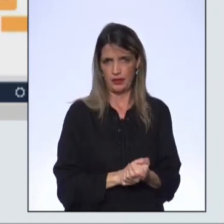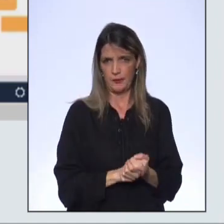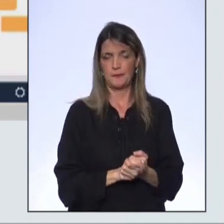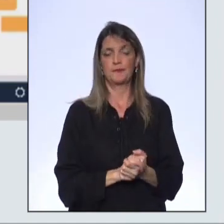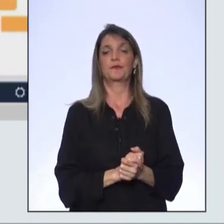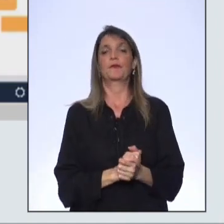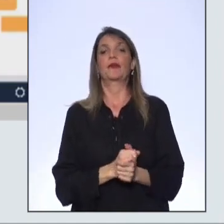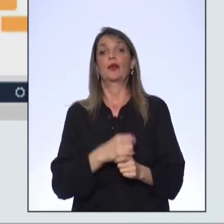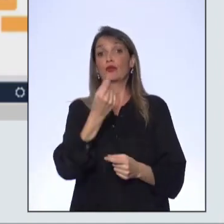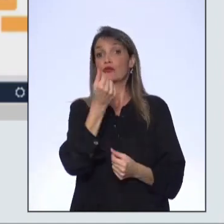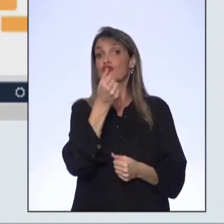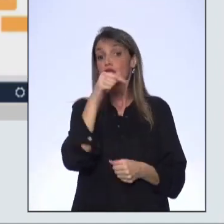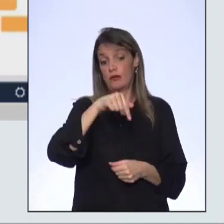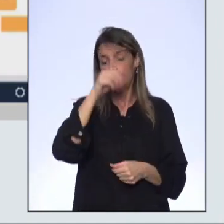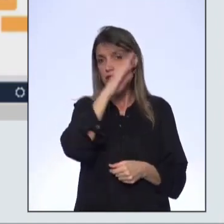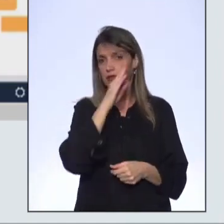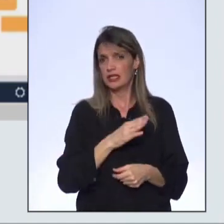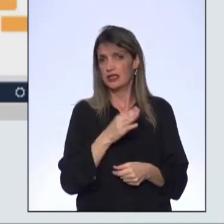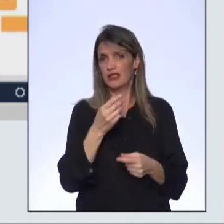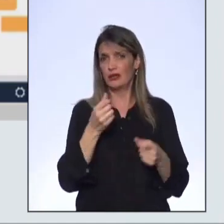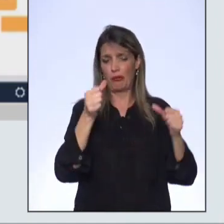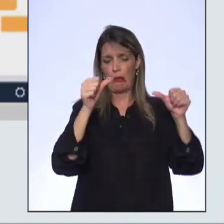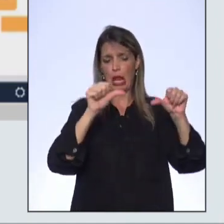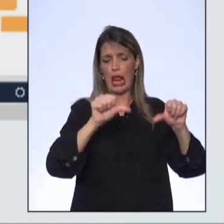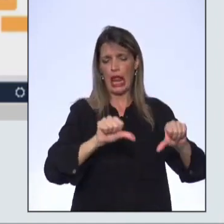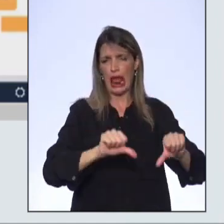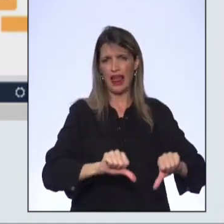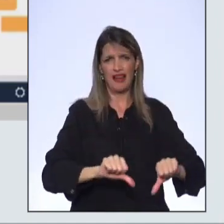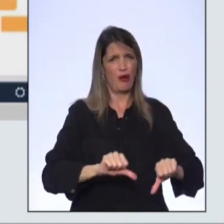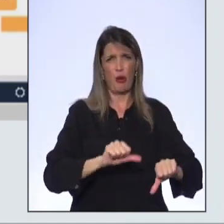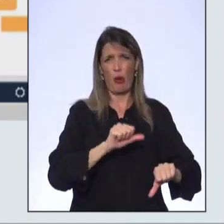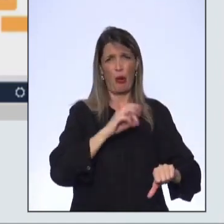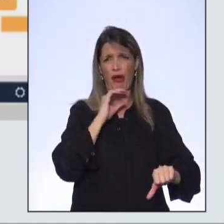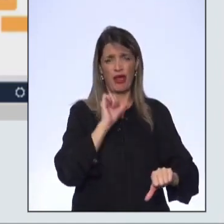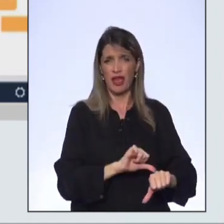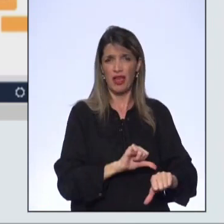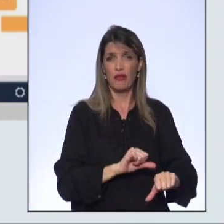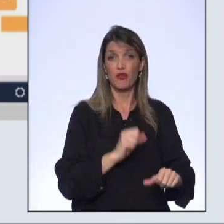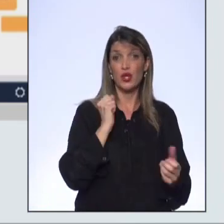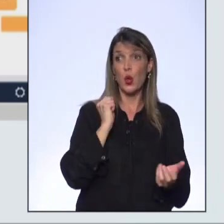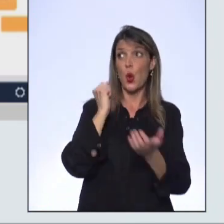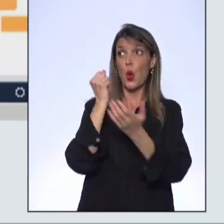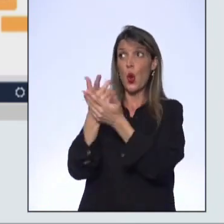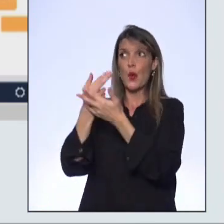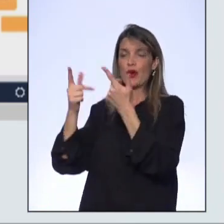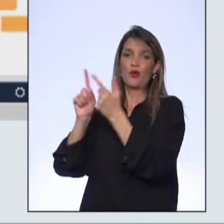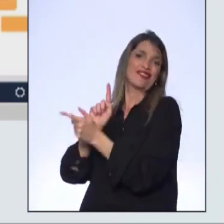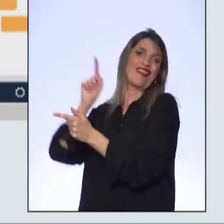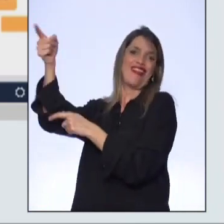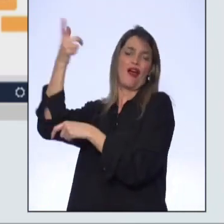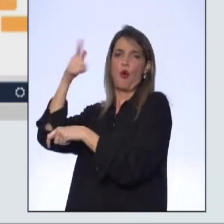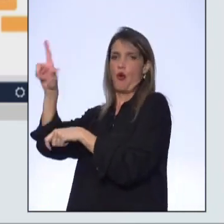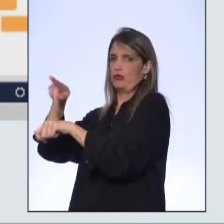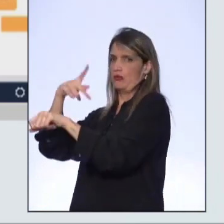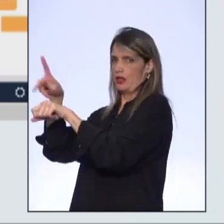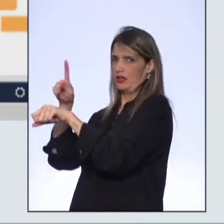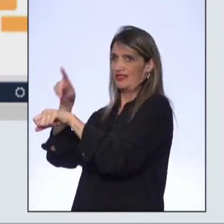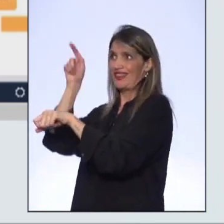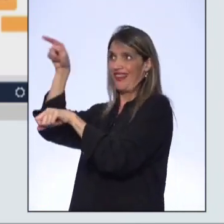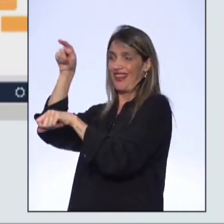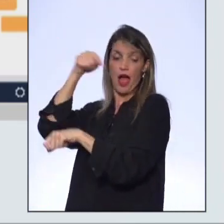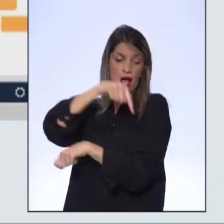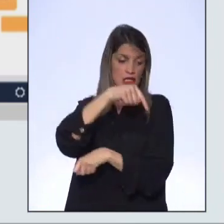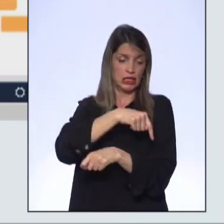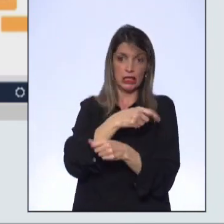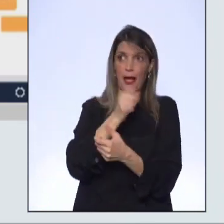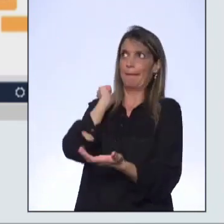moeda nacional desvalorizada é péssima para quem compra produtos no exterior, pois eles ficam mais caros para os consumidores